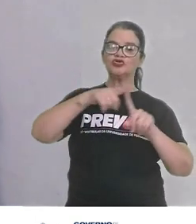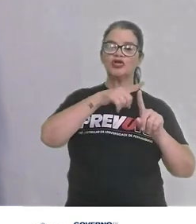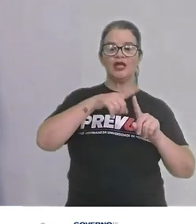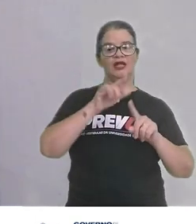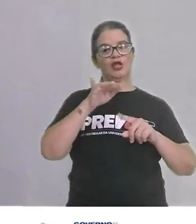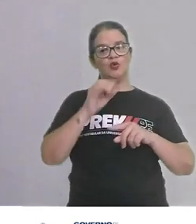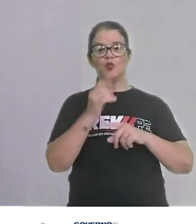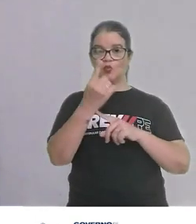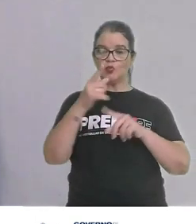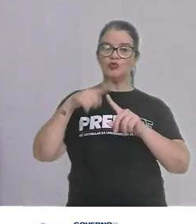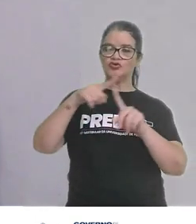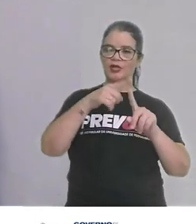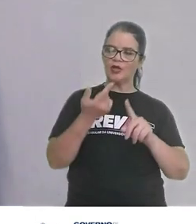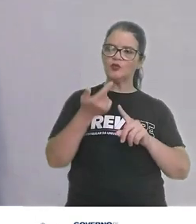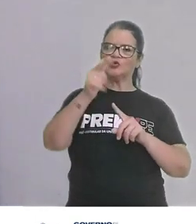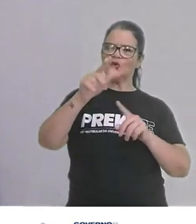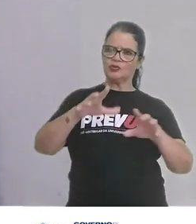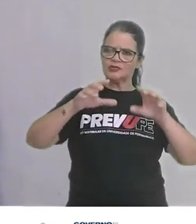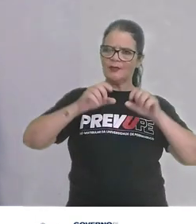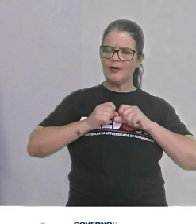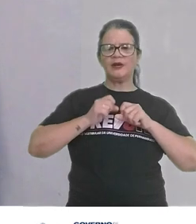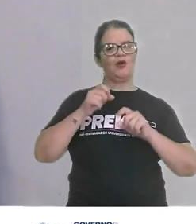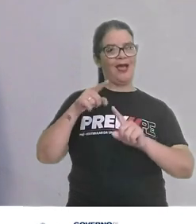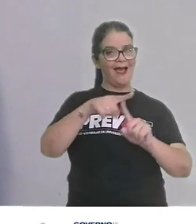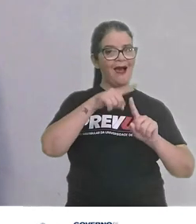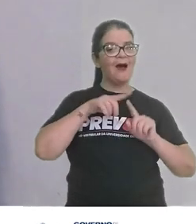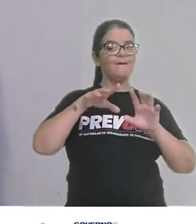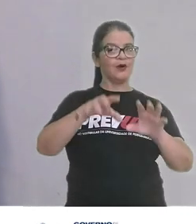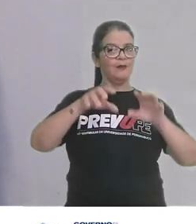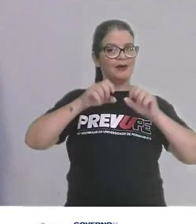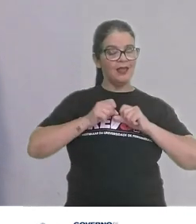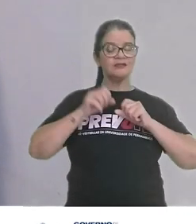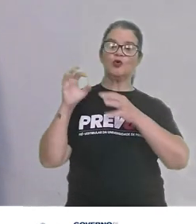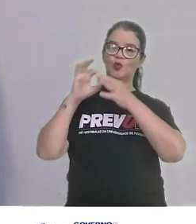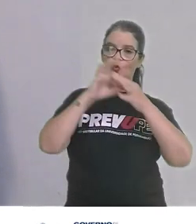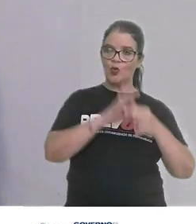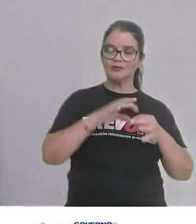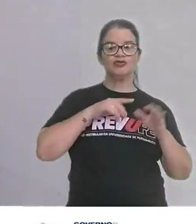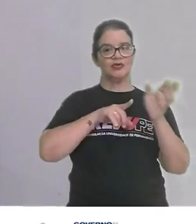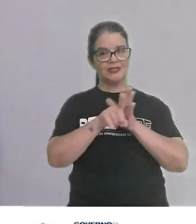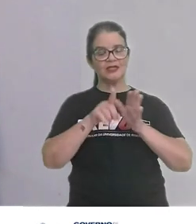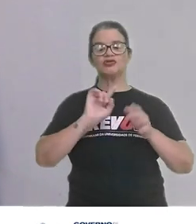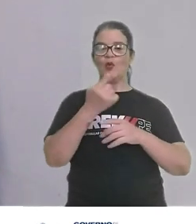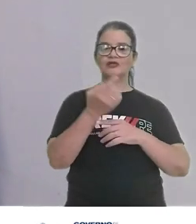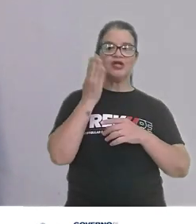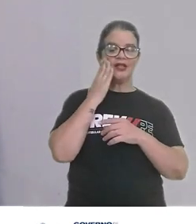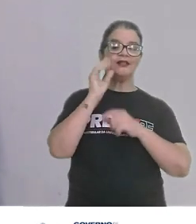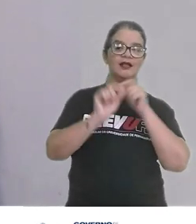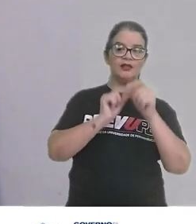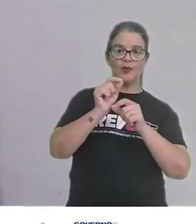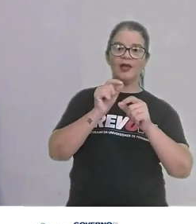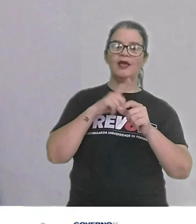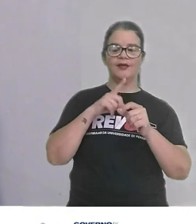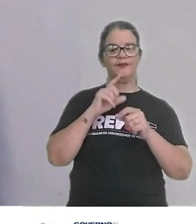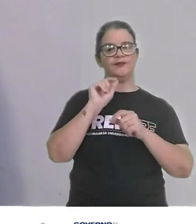um gênero se apropriando de outro. Por apropriação, aqui, no contexto dessa questão, a gente entende por